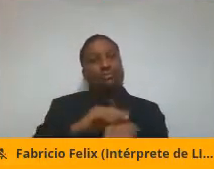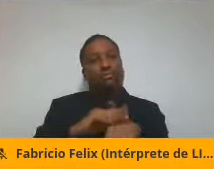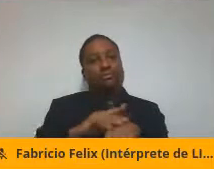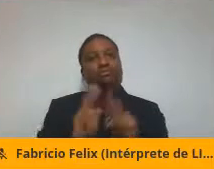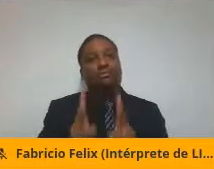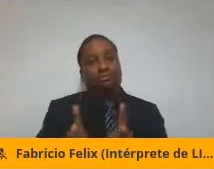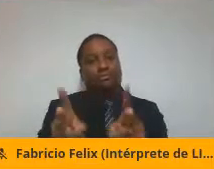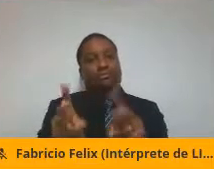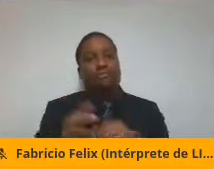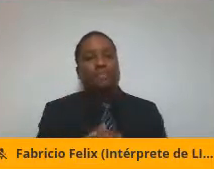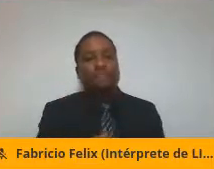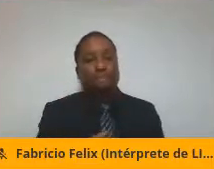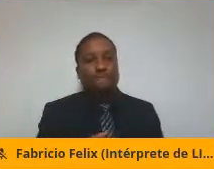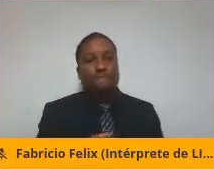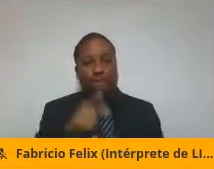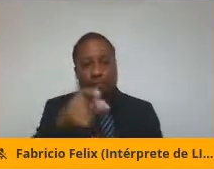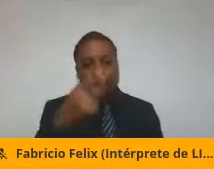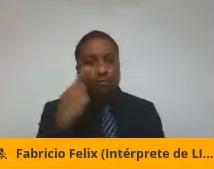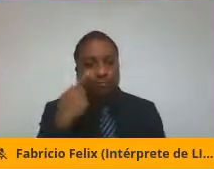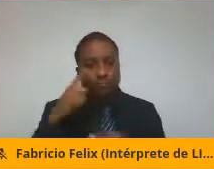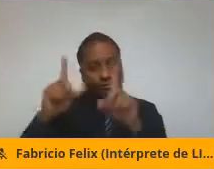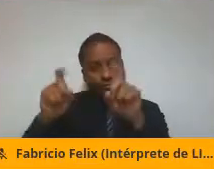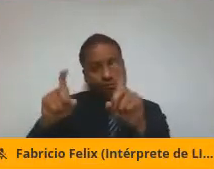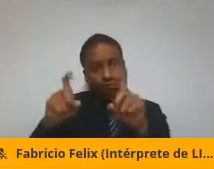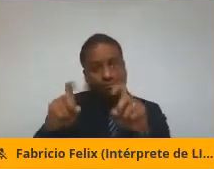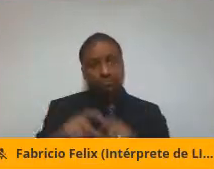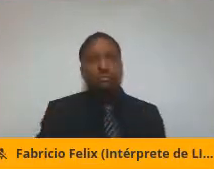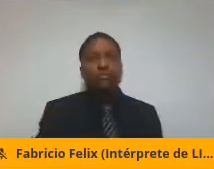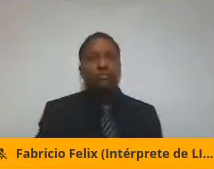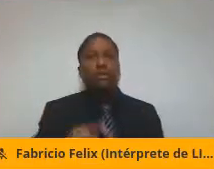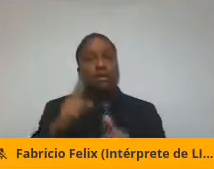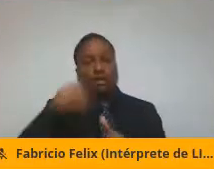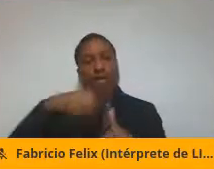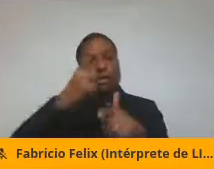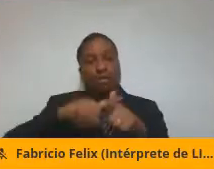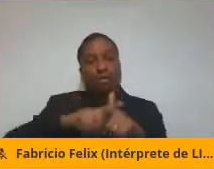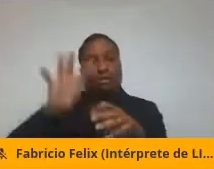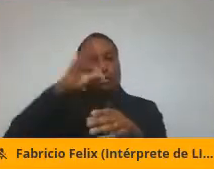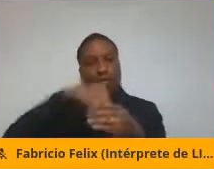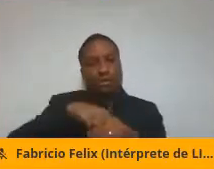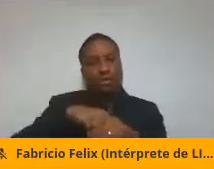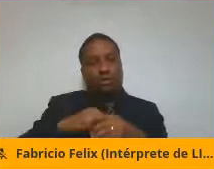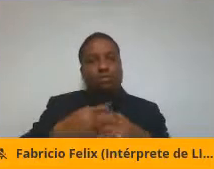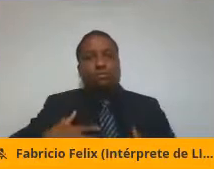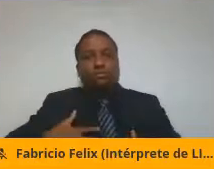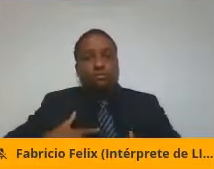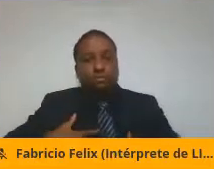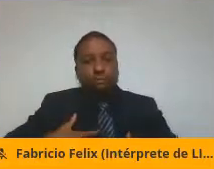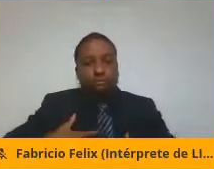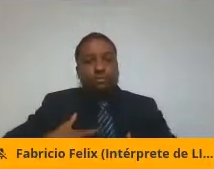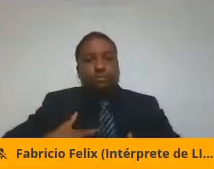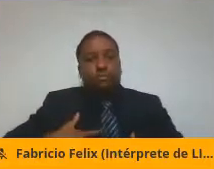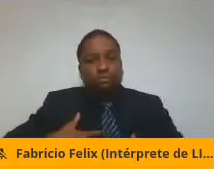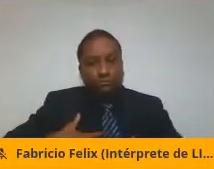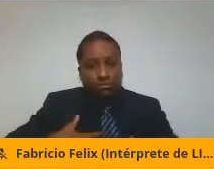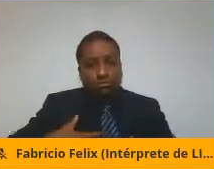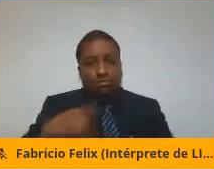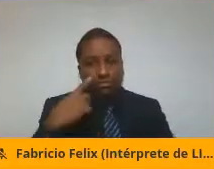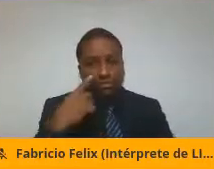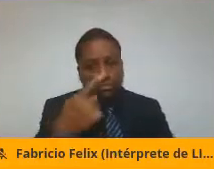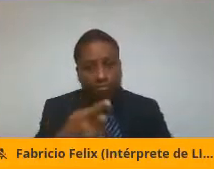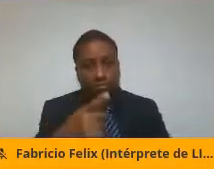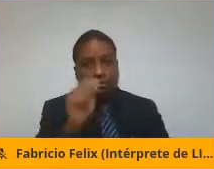do comprometimento pulmonar na Covid. Então, vocês vejam, o ar, quando a gente respira o ar, no raio-x aparece